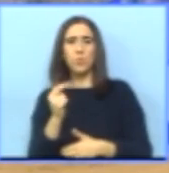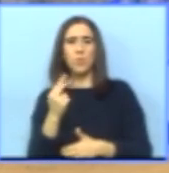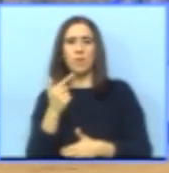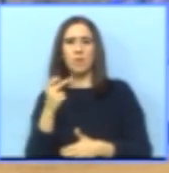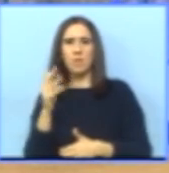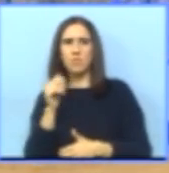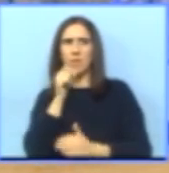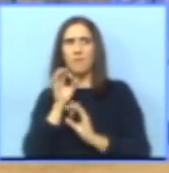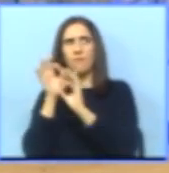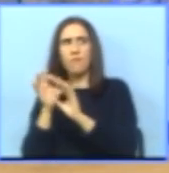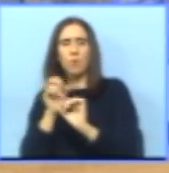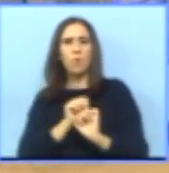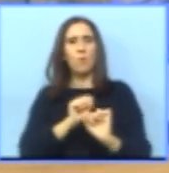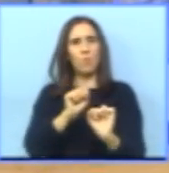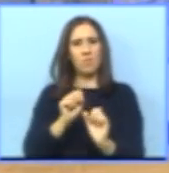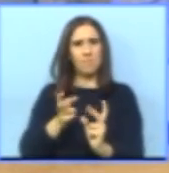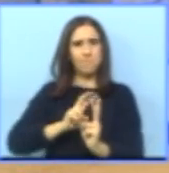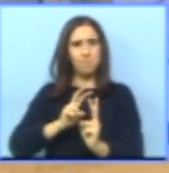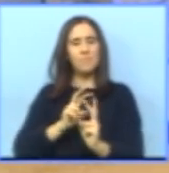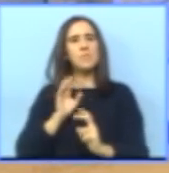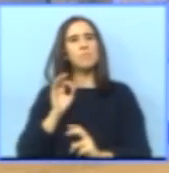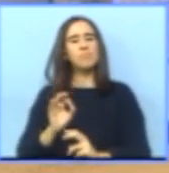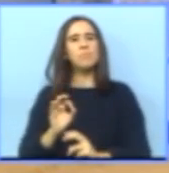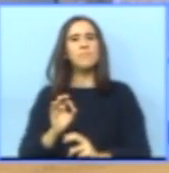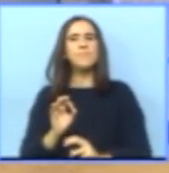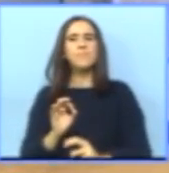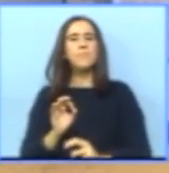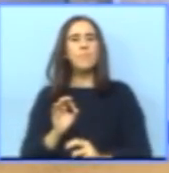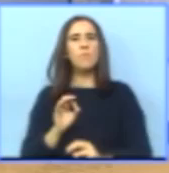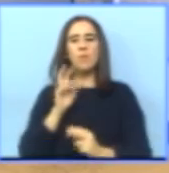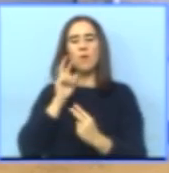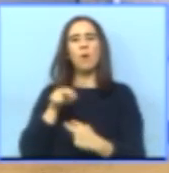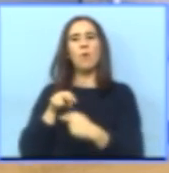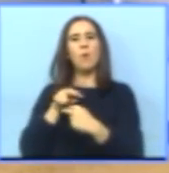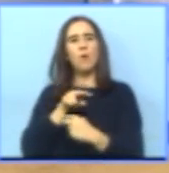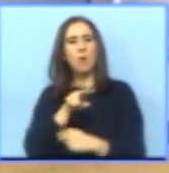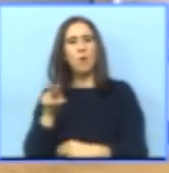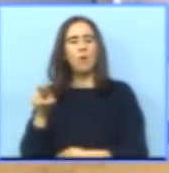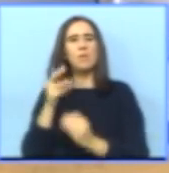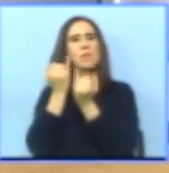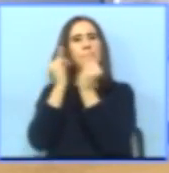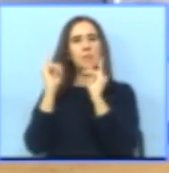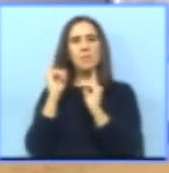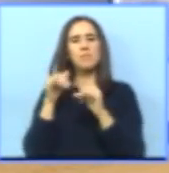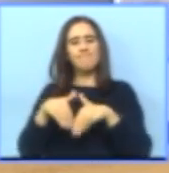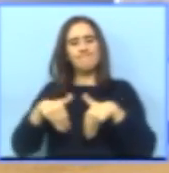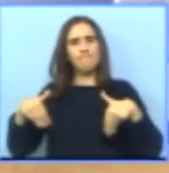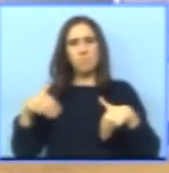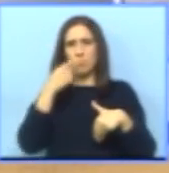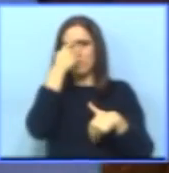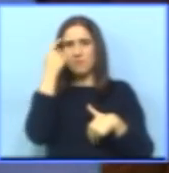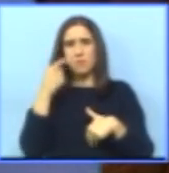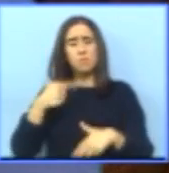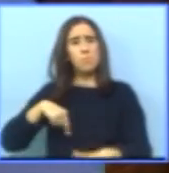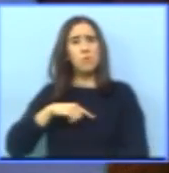muito difícil tomar digamos, um olhar independente. Mas nós tentámos, pelo menos. E então